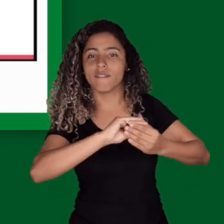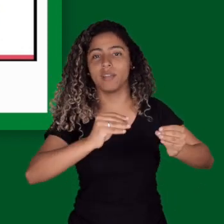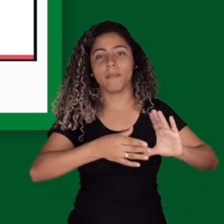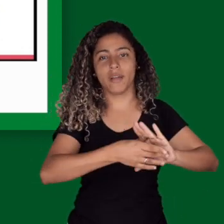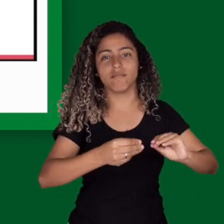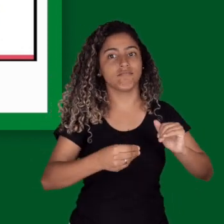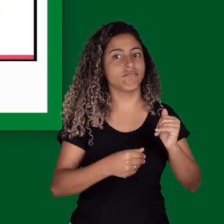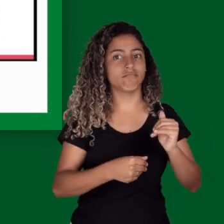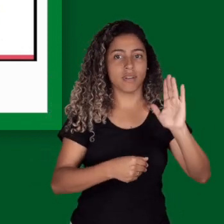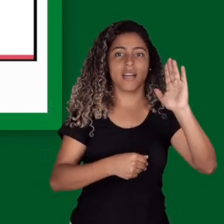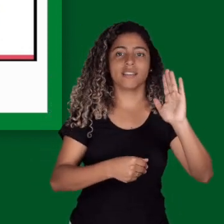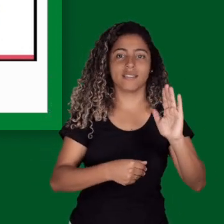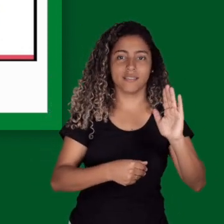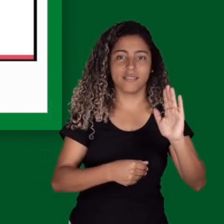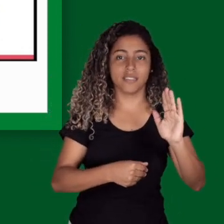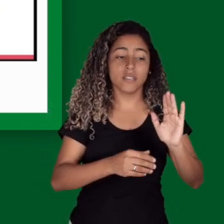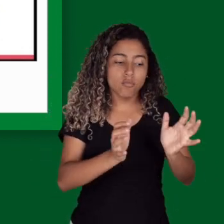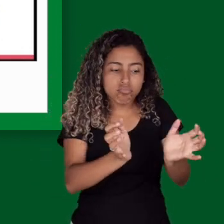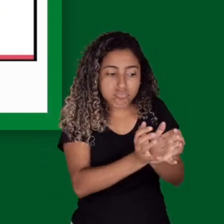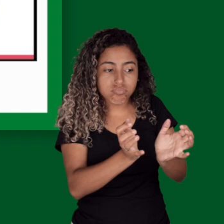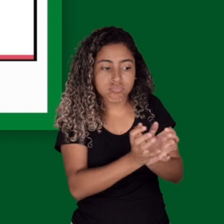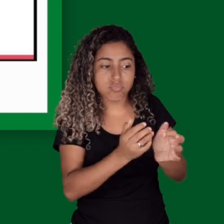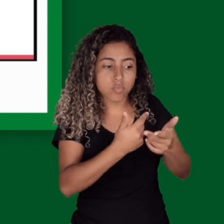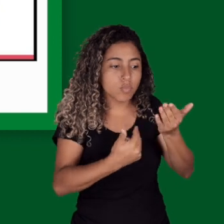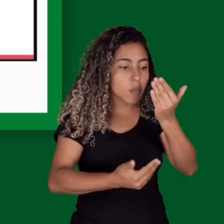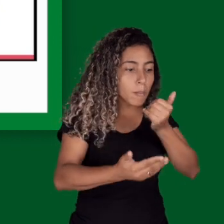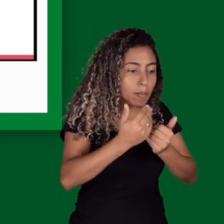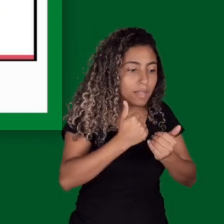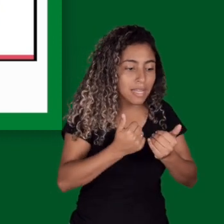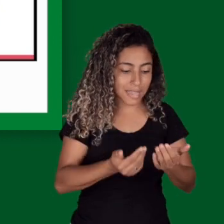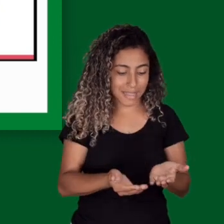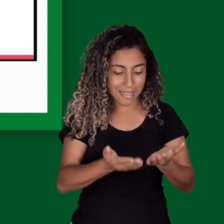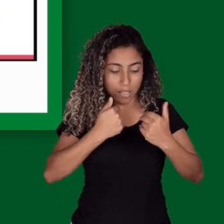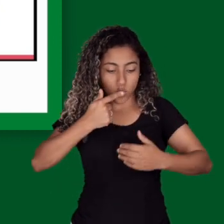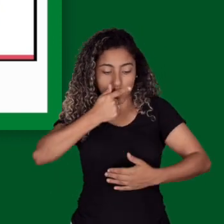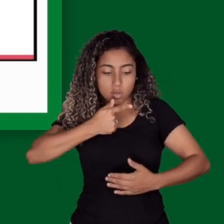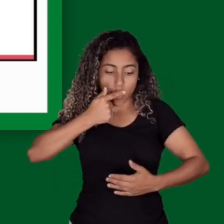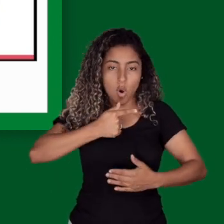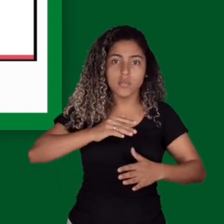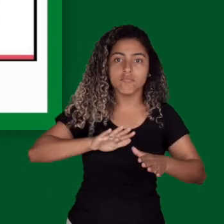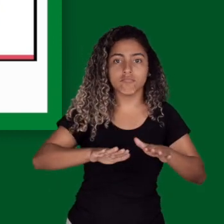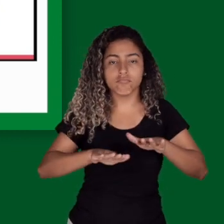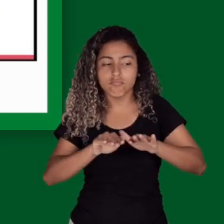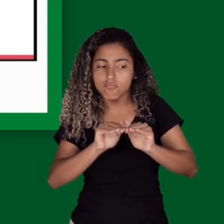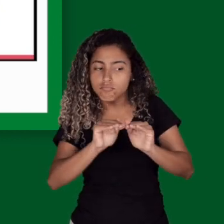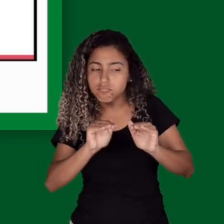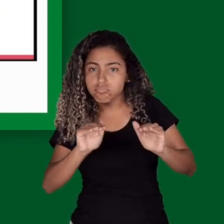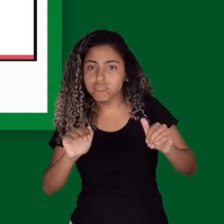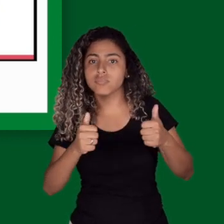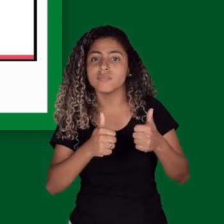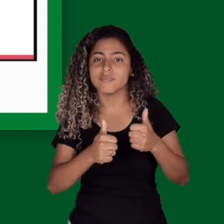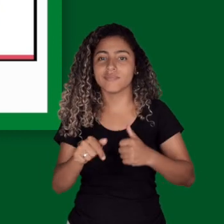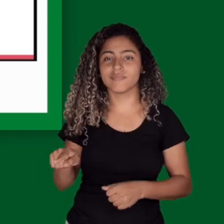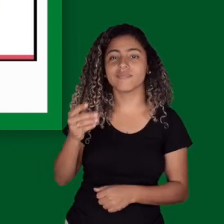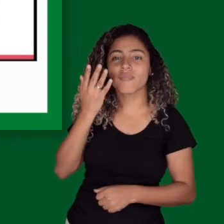sangue. Então, para crianças e adolescentes com diabetes, eles podem consumir os vegetais à vontade.